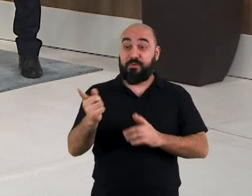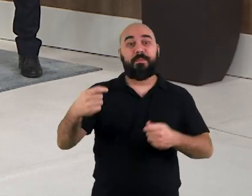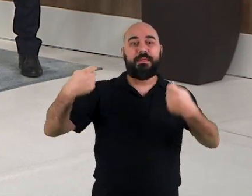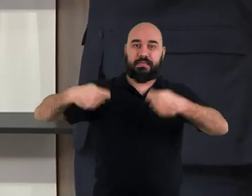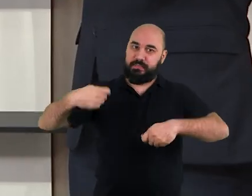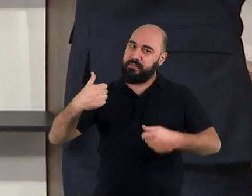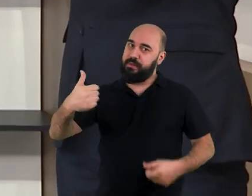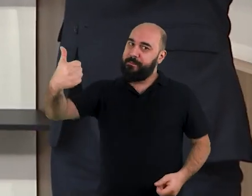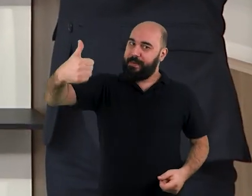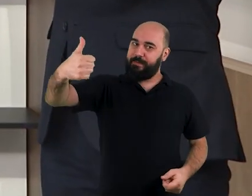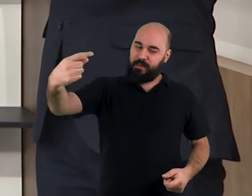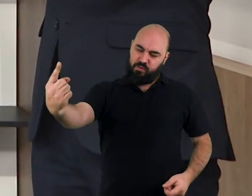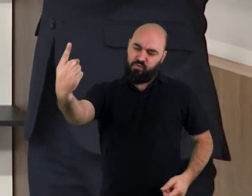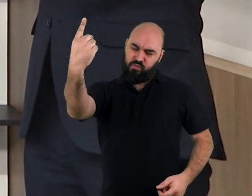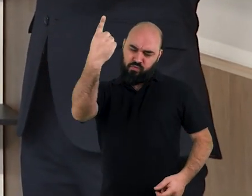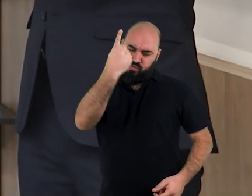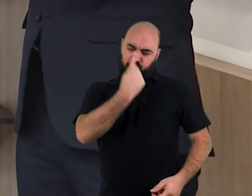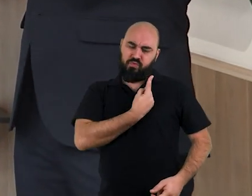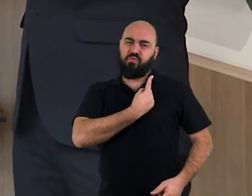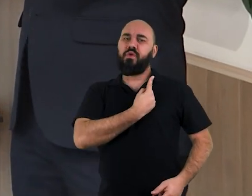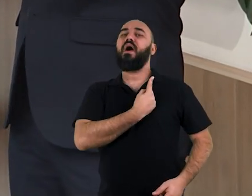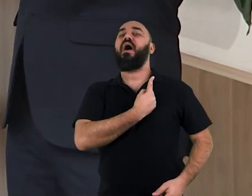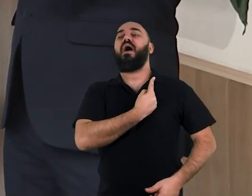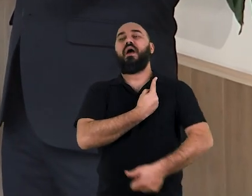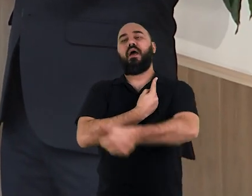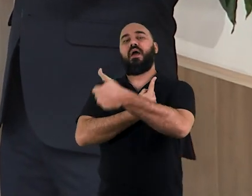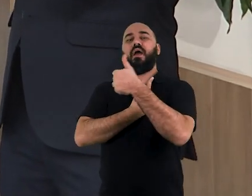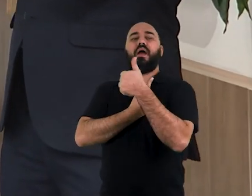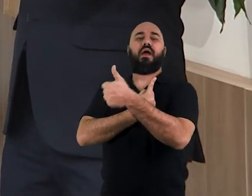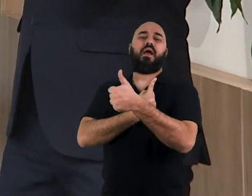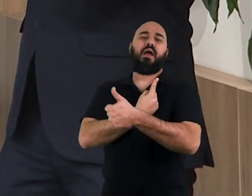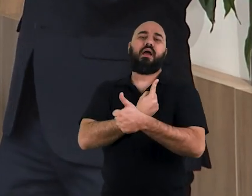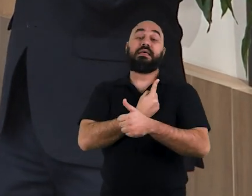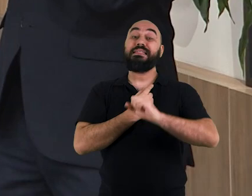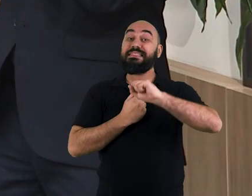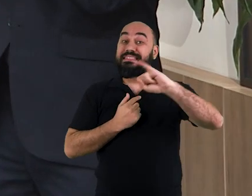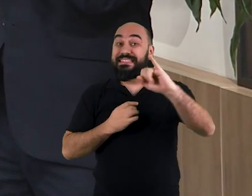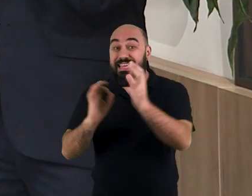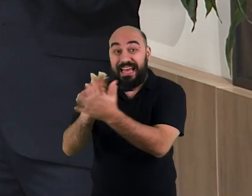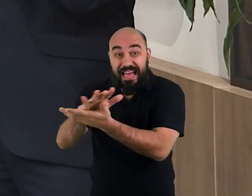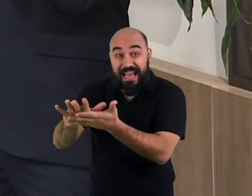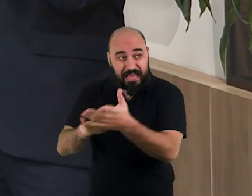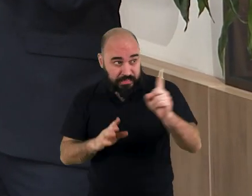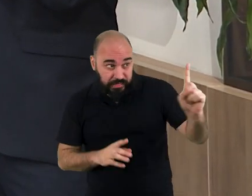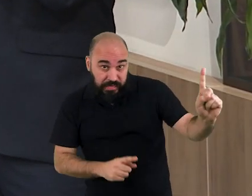o primeiro em seu